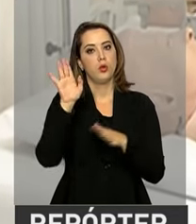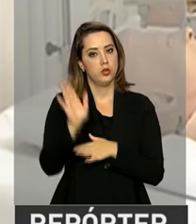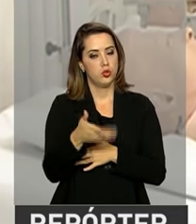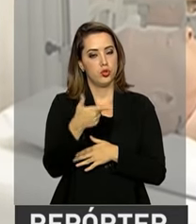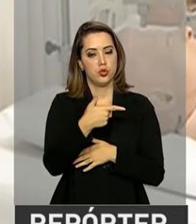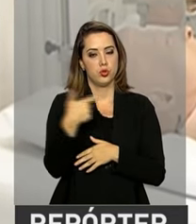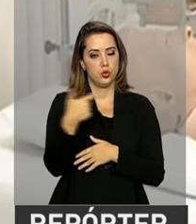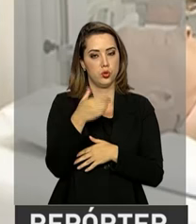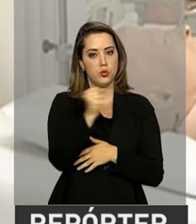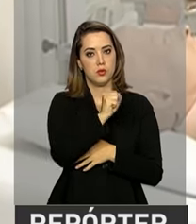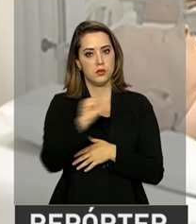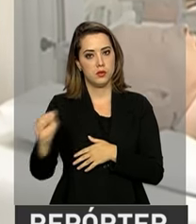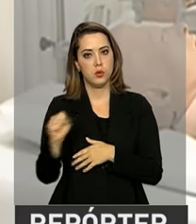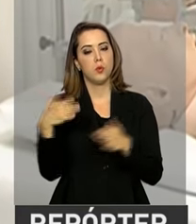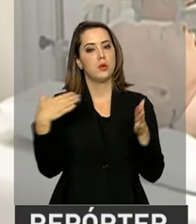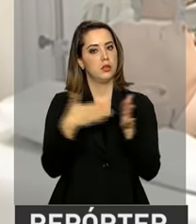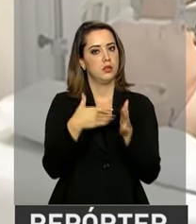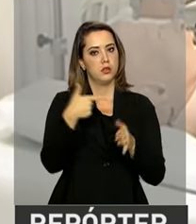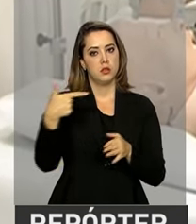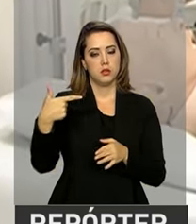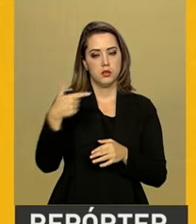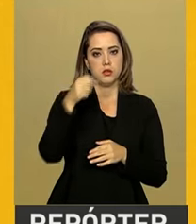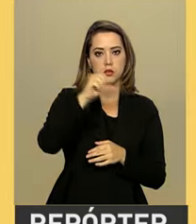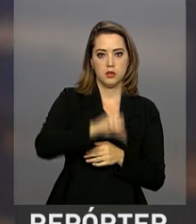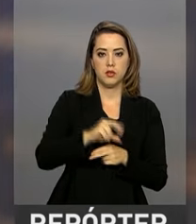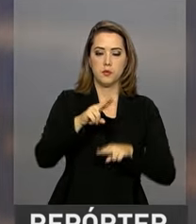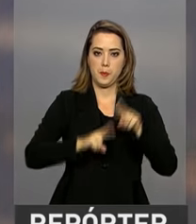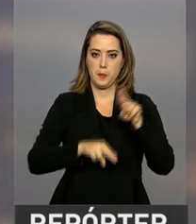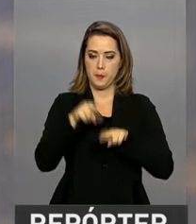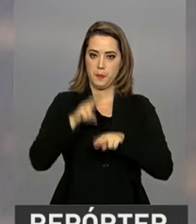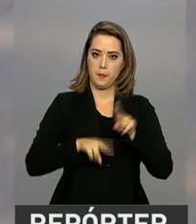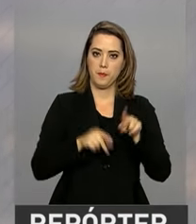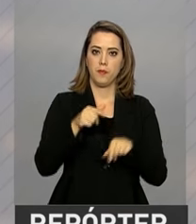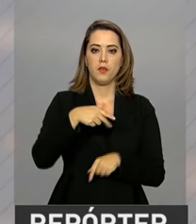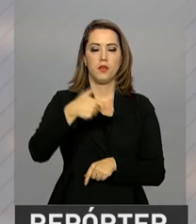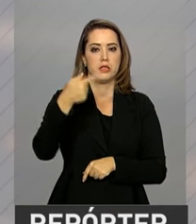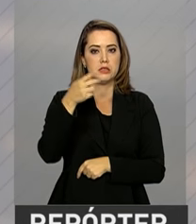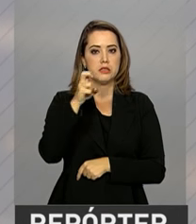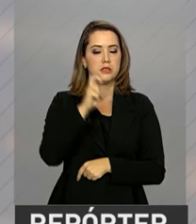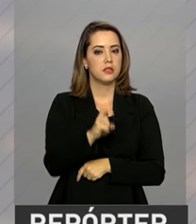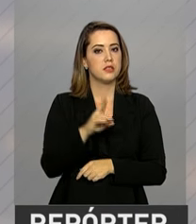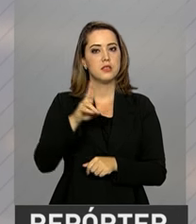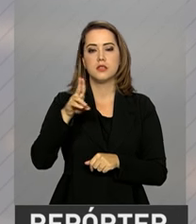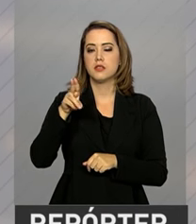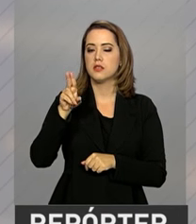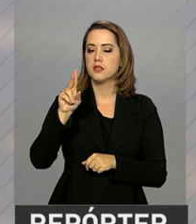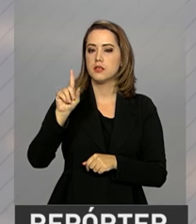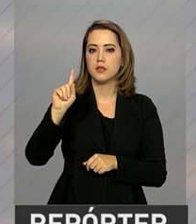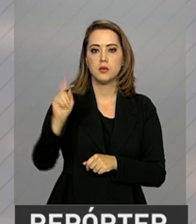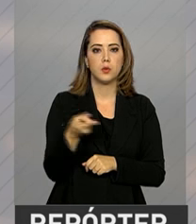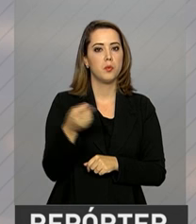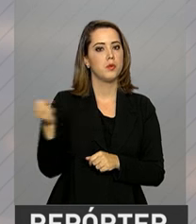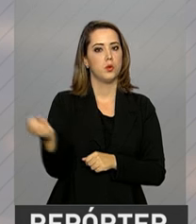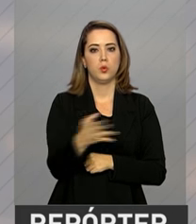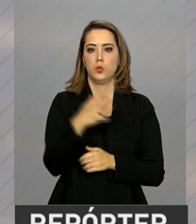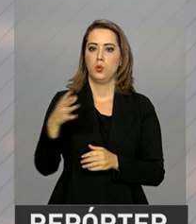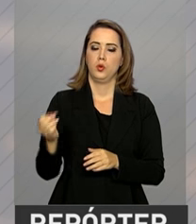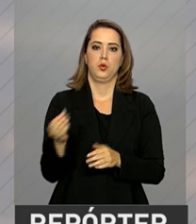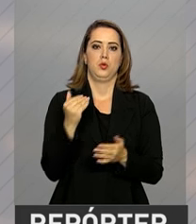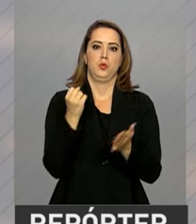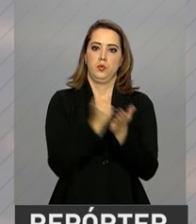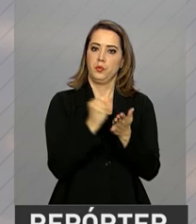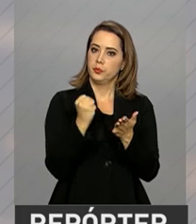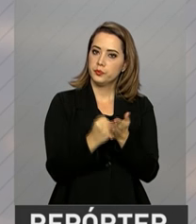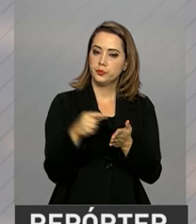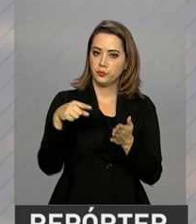semestre deste ano vão até o dia 29 de Junho são 75.000 novos contratos só para este segundo semestre